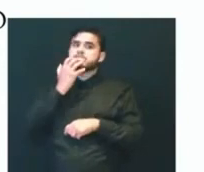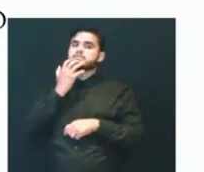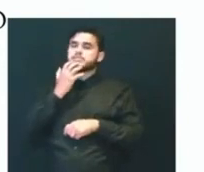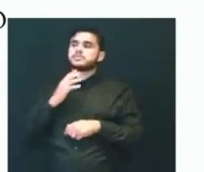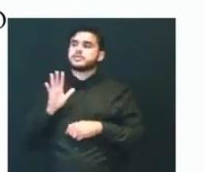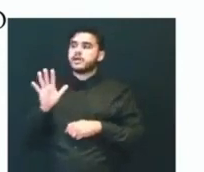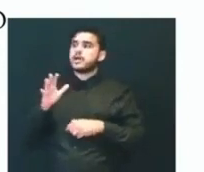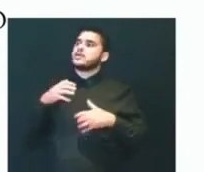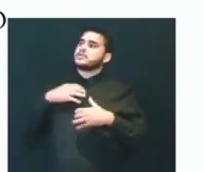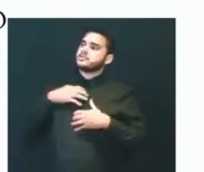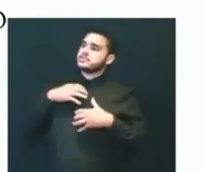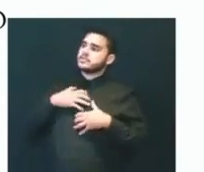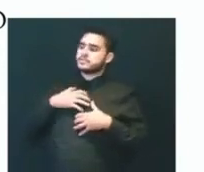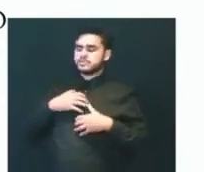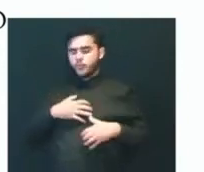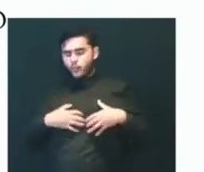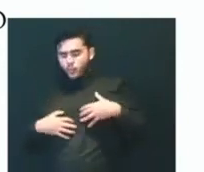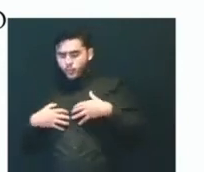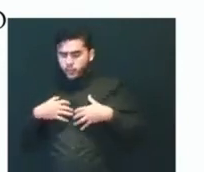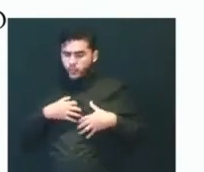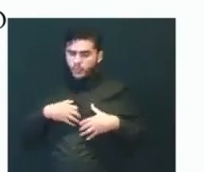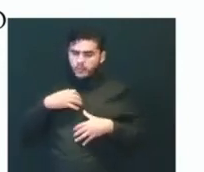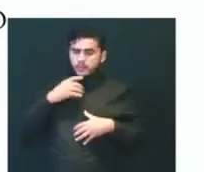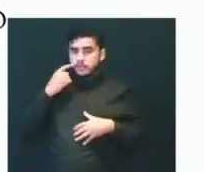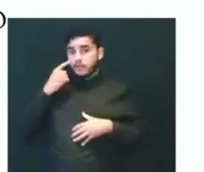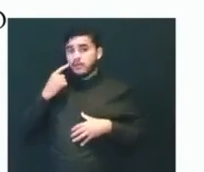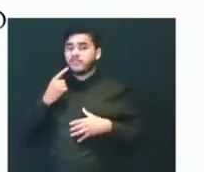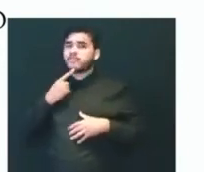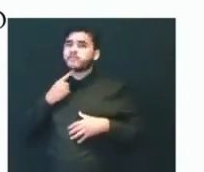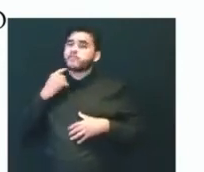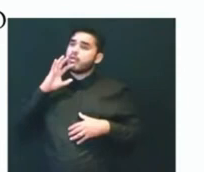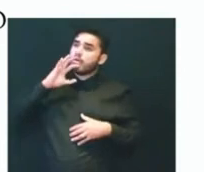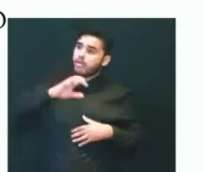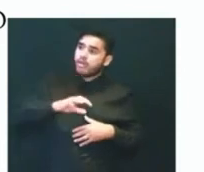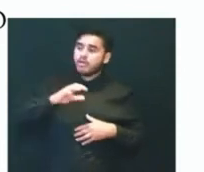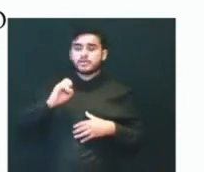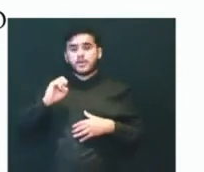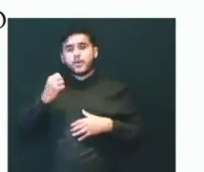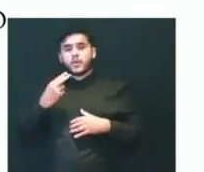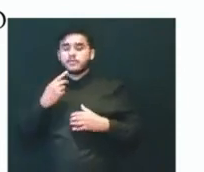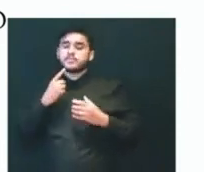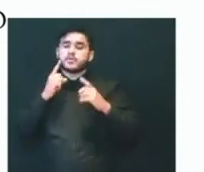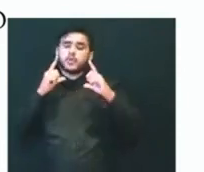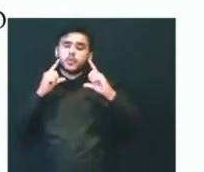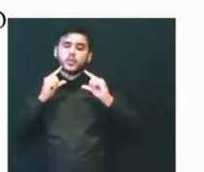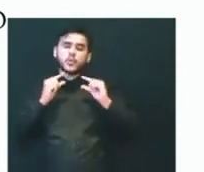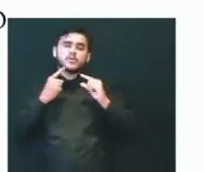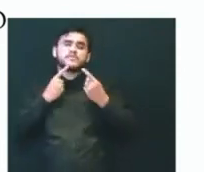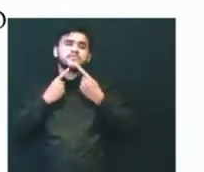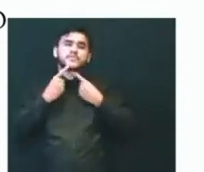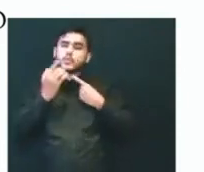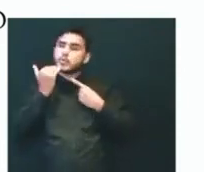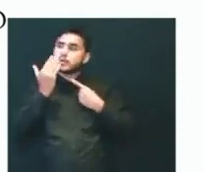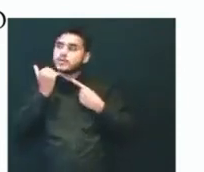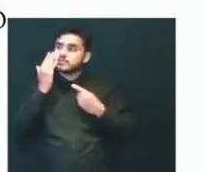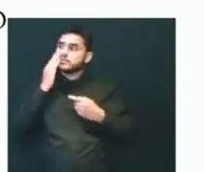na alimentação. Sintomas para náusea, tem estratégias de alimentação diferentes, para falta de apetite, para diarreia, que senão ia ficar